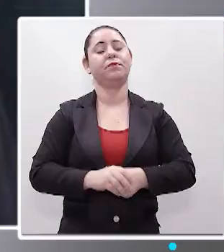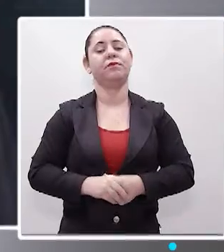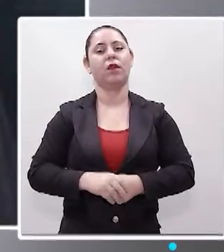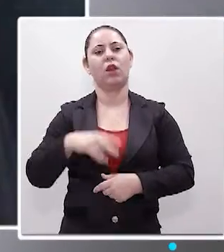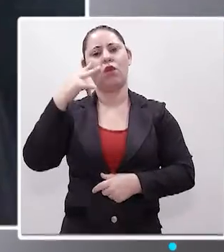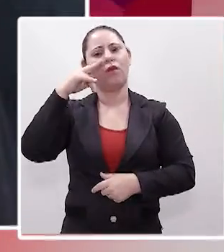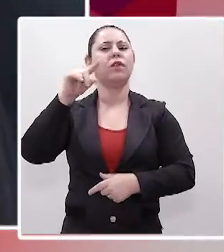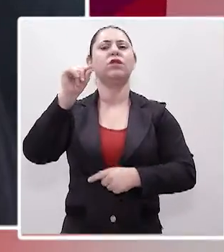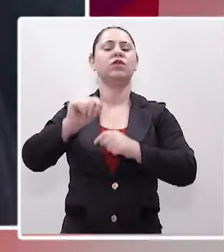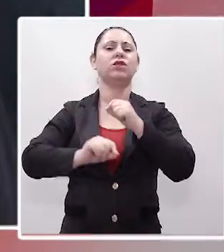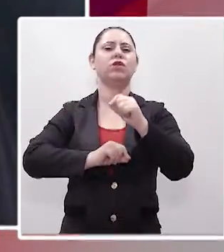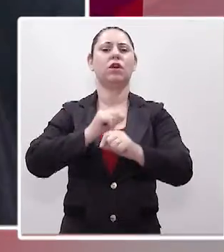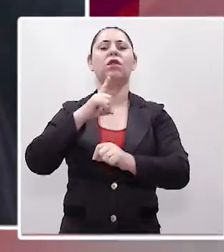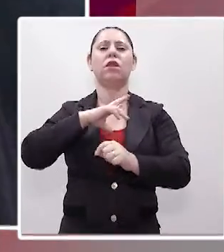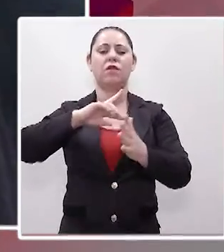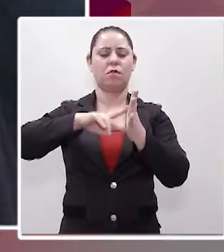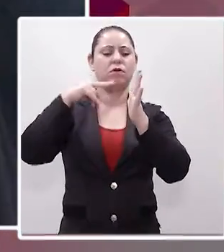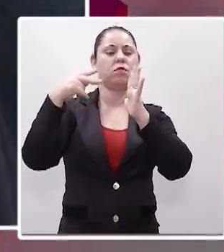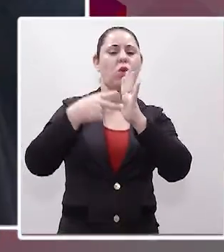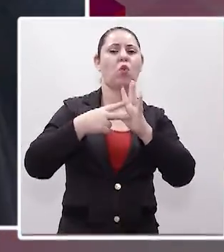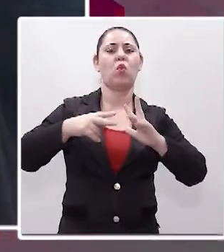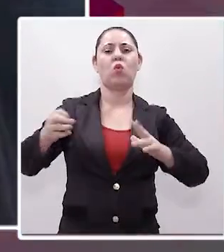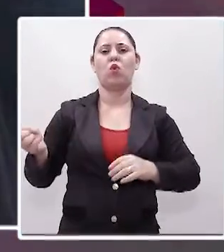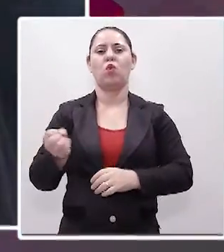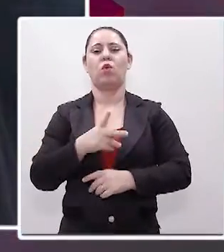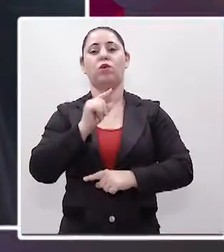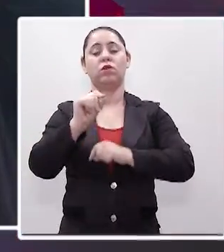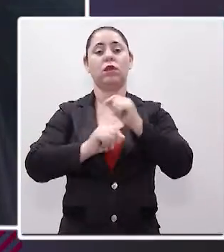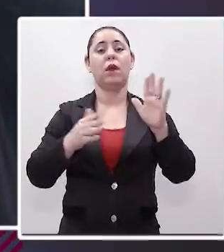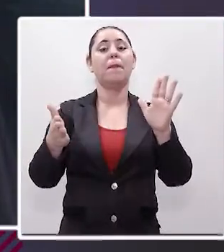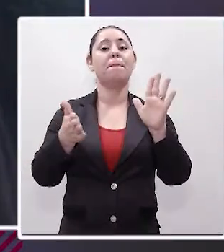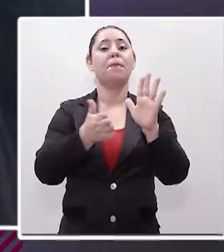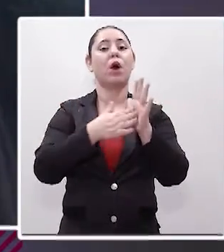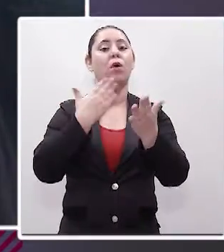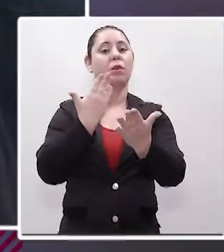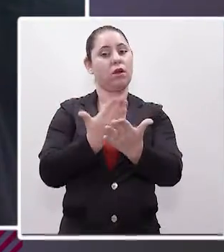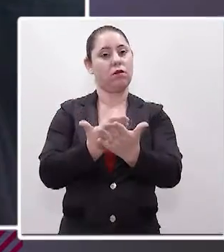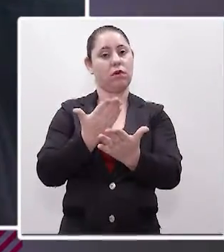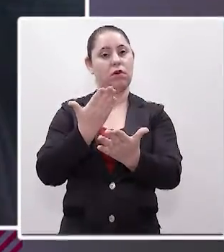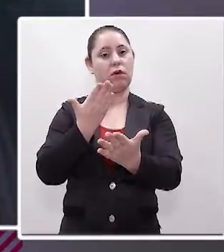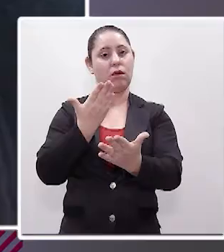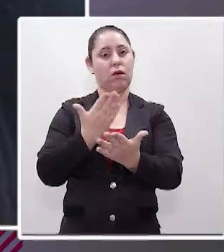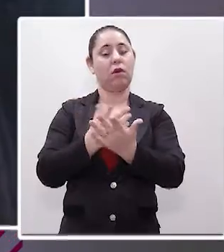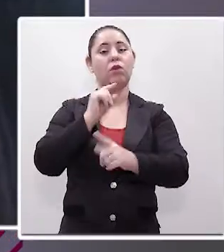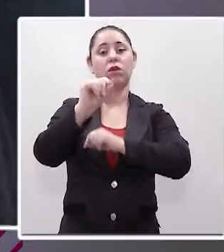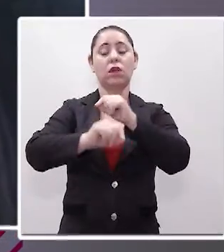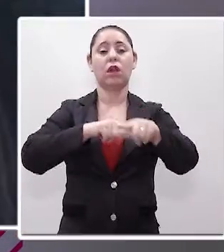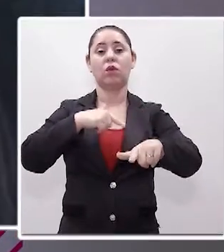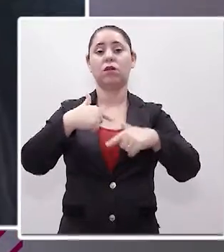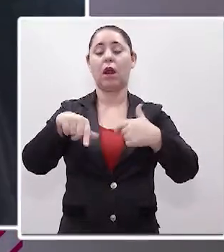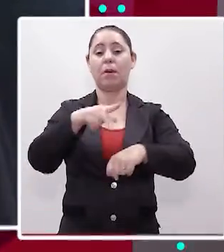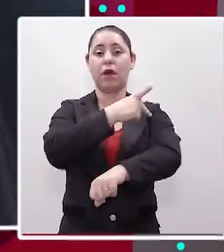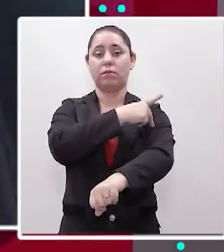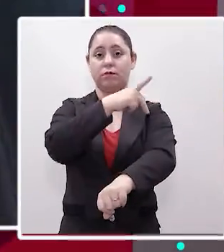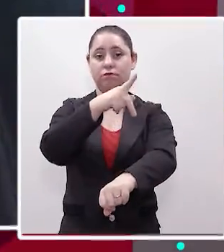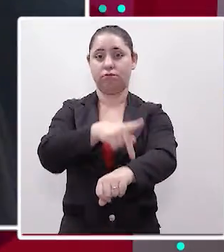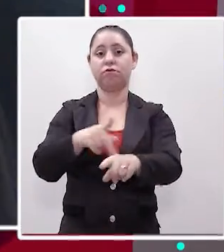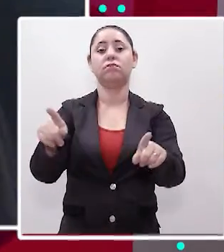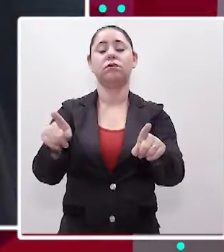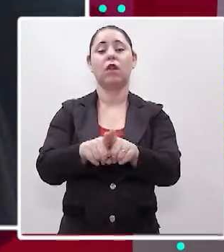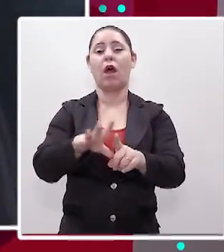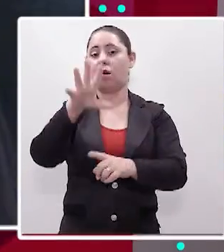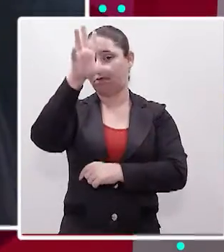ética. Então, eu vejo que houve uma ressignificação do que é a própria aula, do que é o